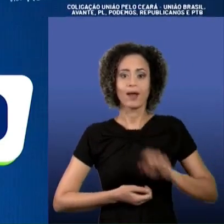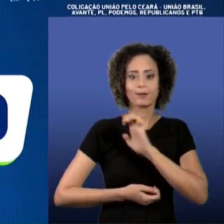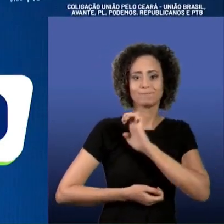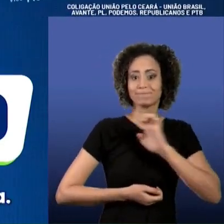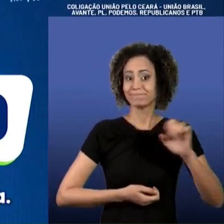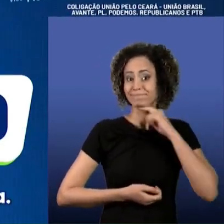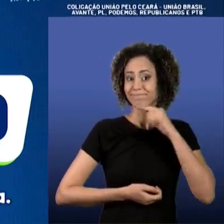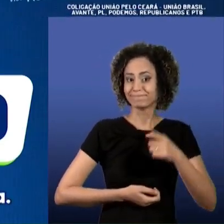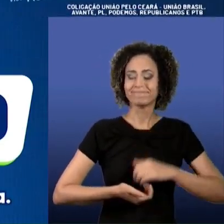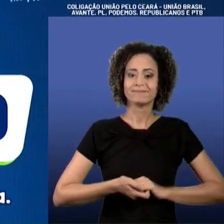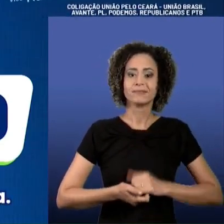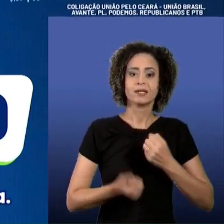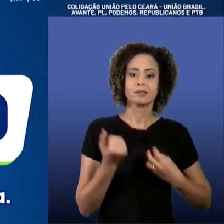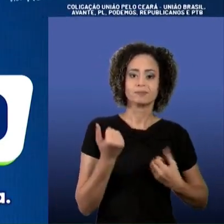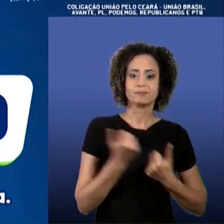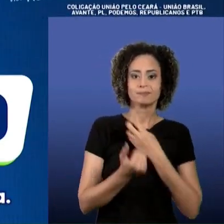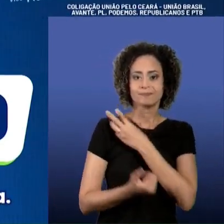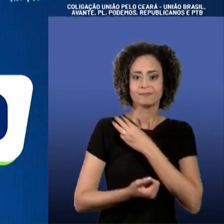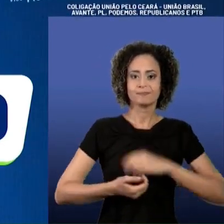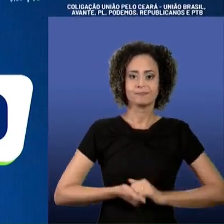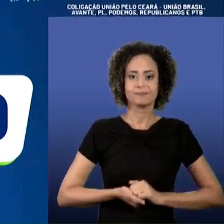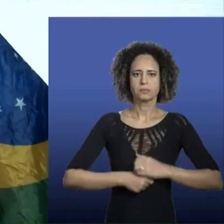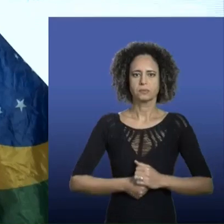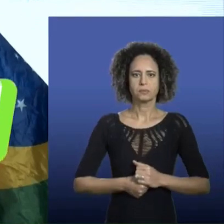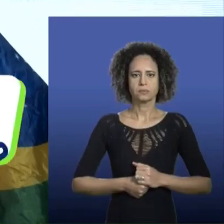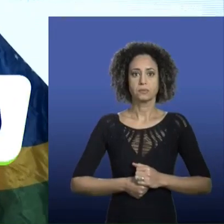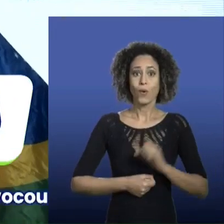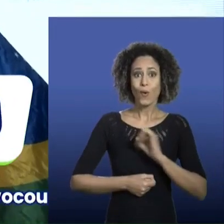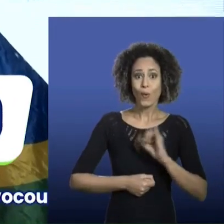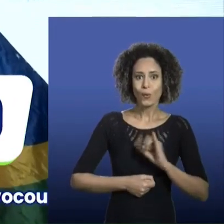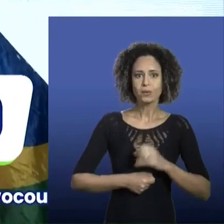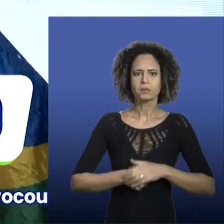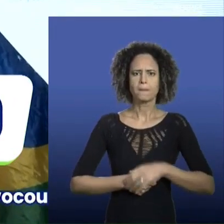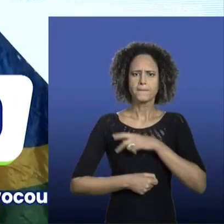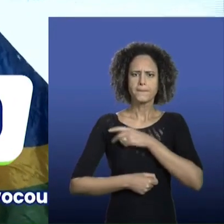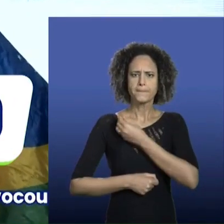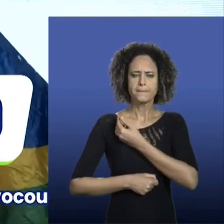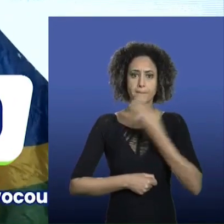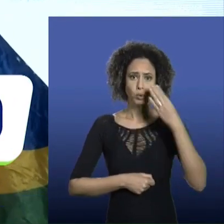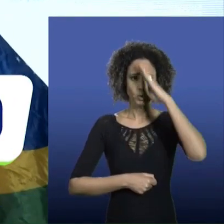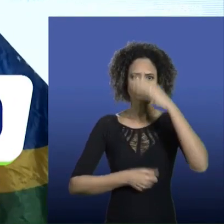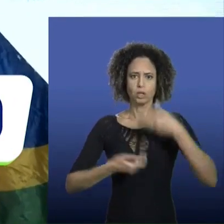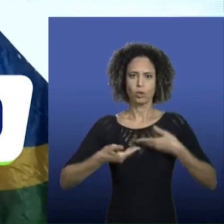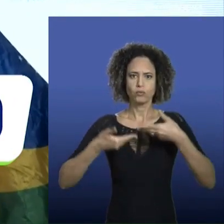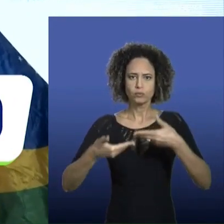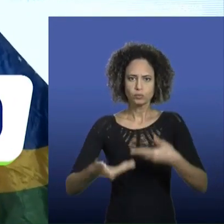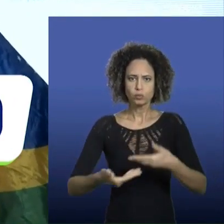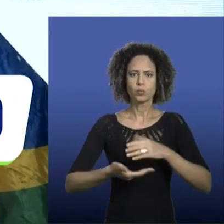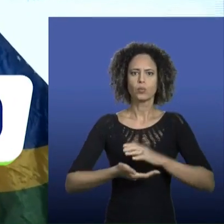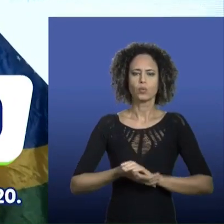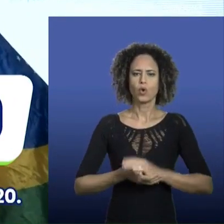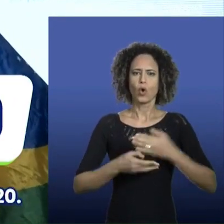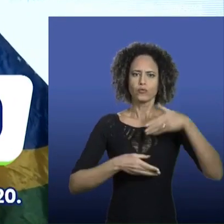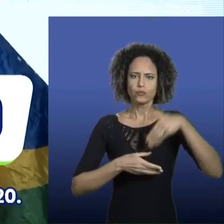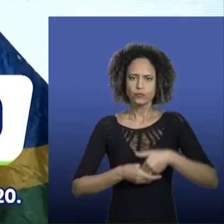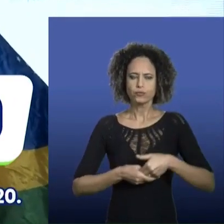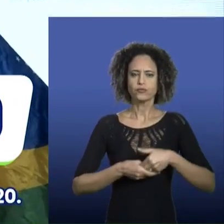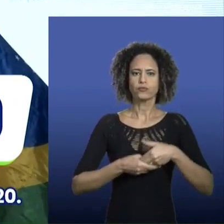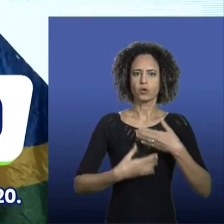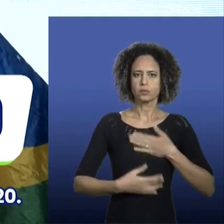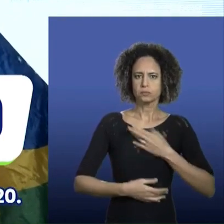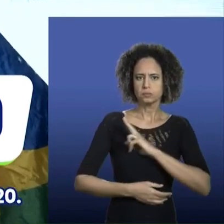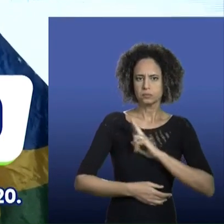22380. O número que a esquerda não aguenta. Tô com o capitão. Olá, pessoal. O Bolsonaro me convocou pessoalmente. Vote Alex Ceará para